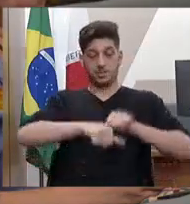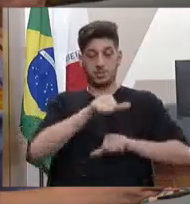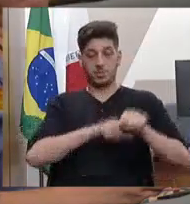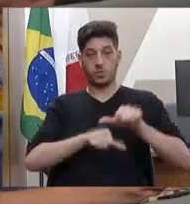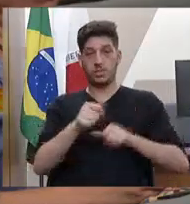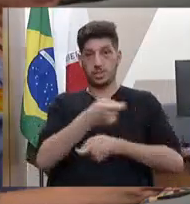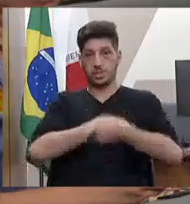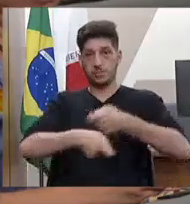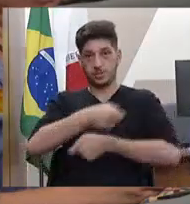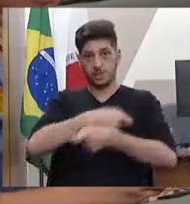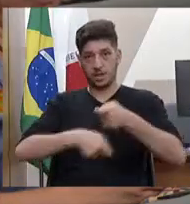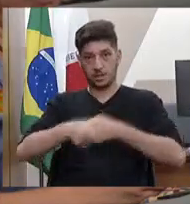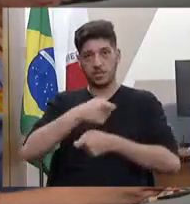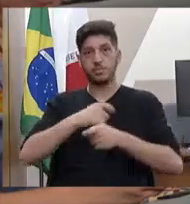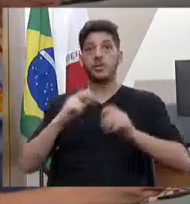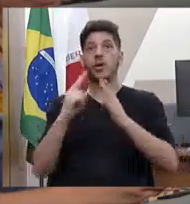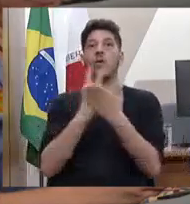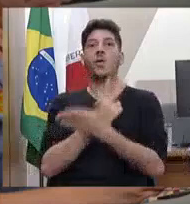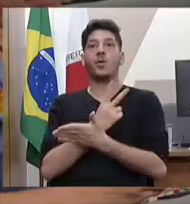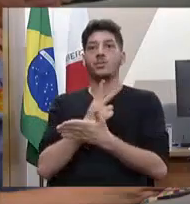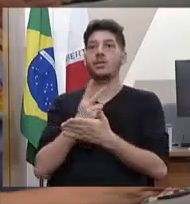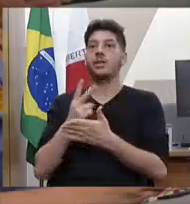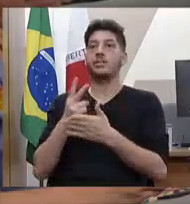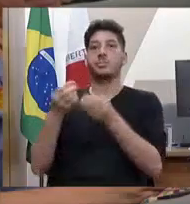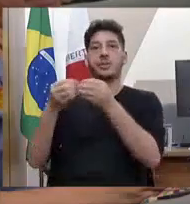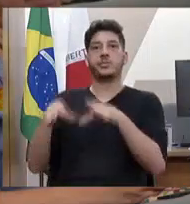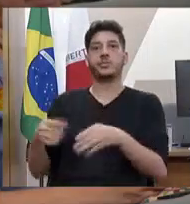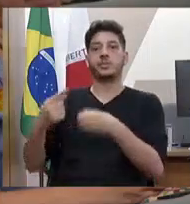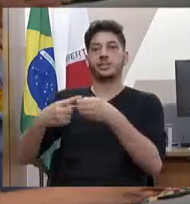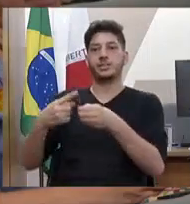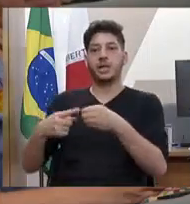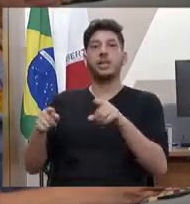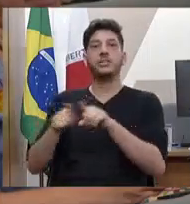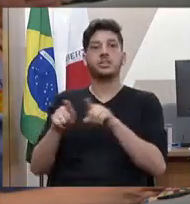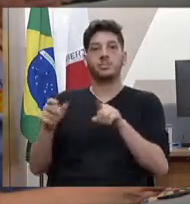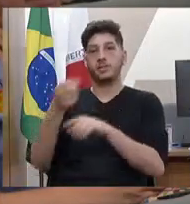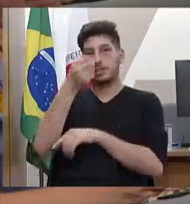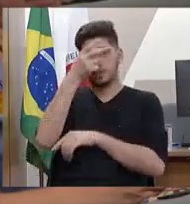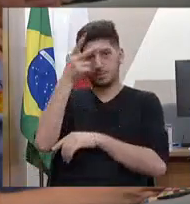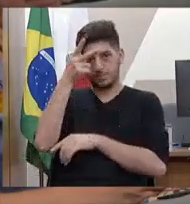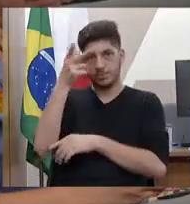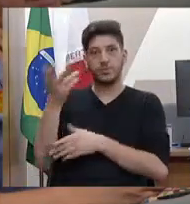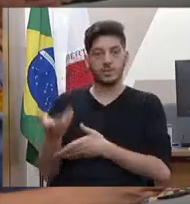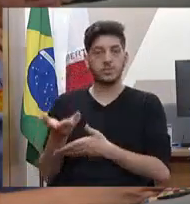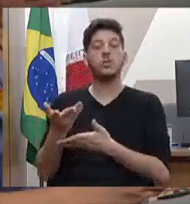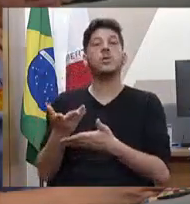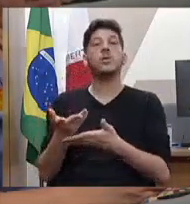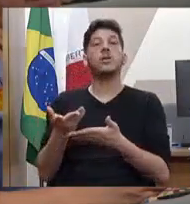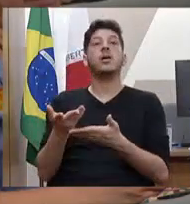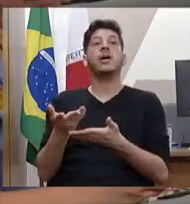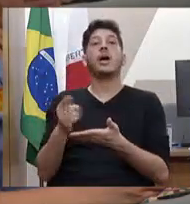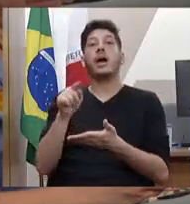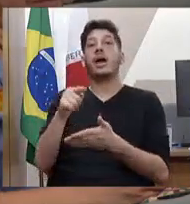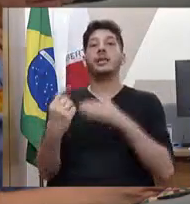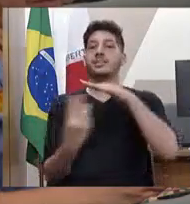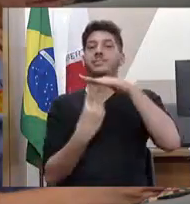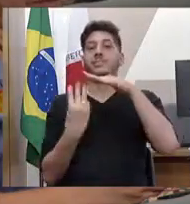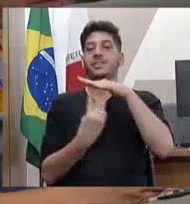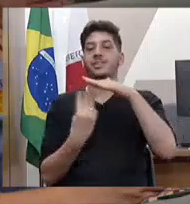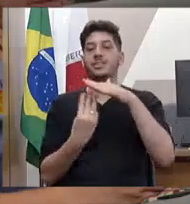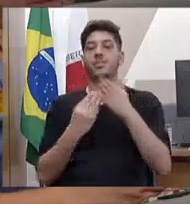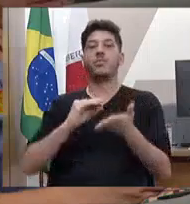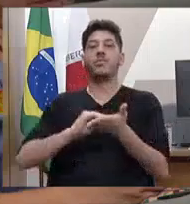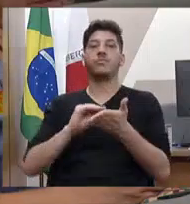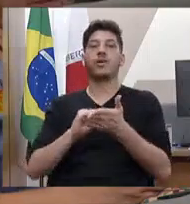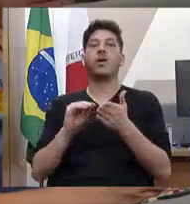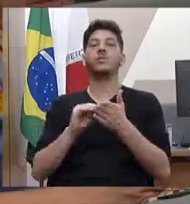ela tá recaindo nos estados e municípios E com isso vem as terceirizações e com as terceirizações falta o concurso